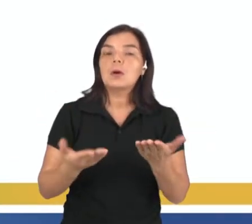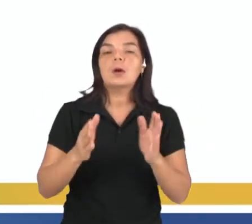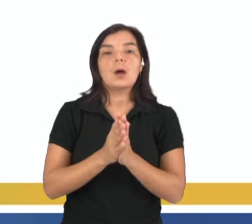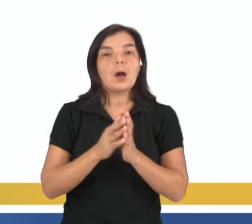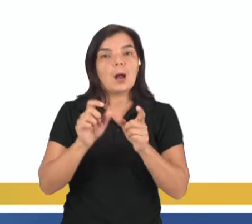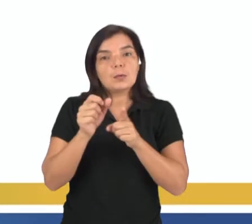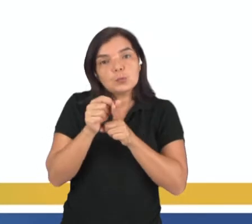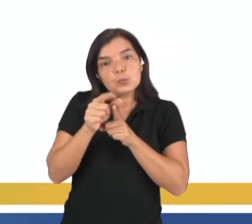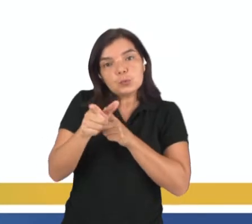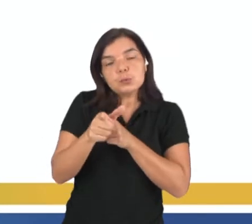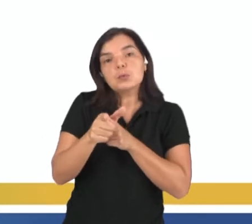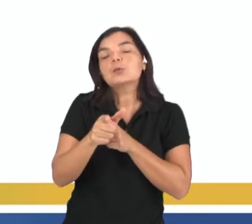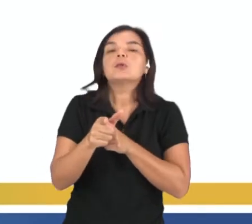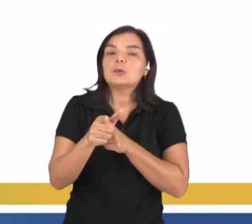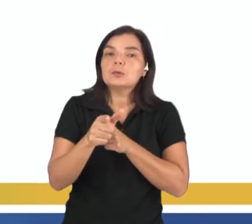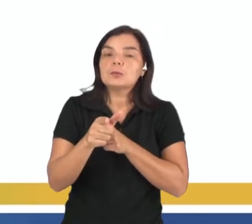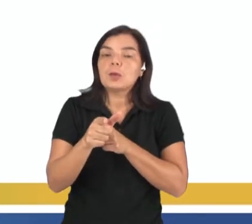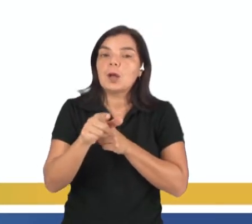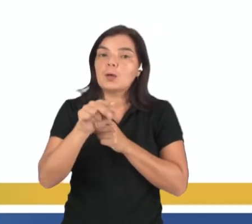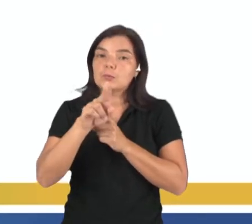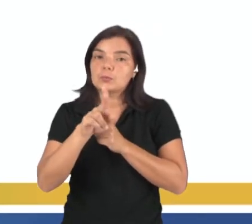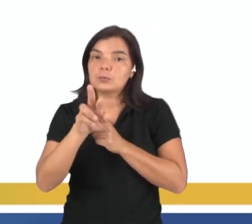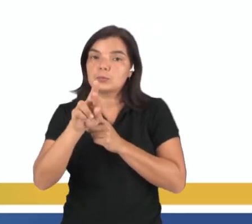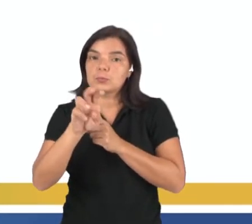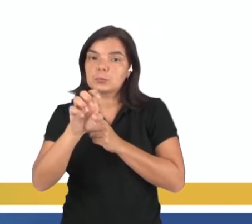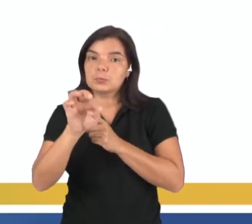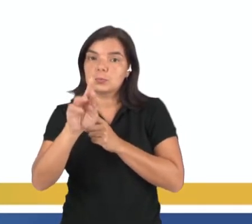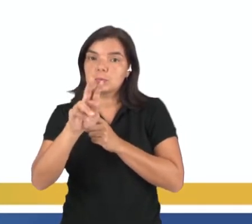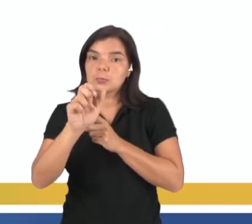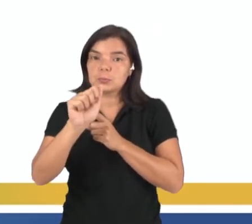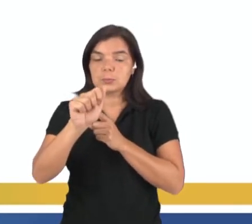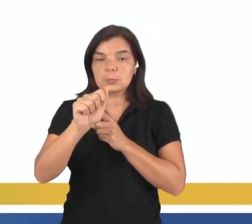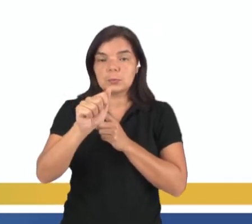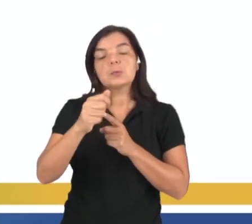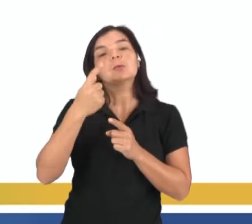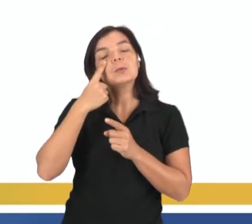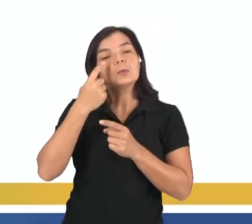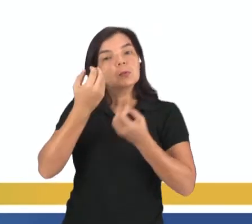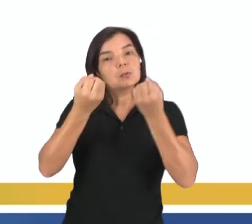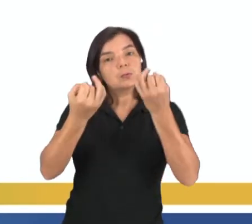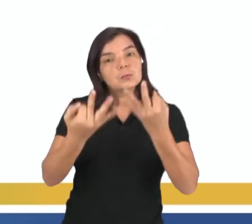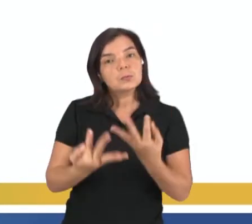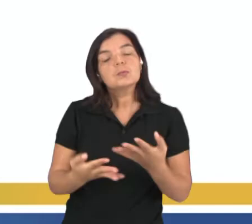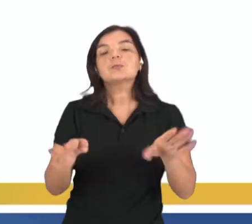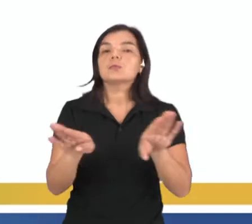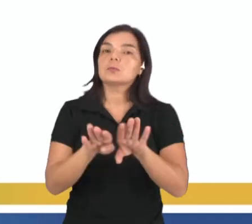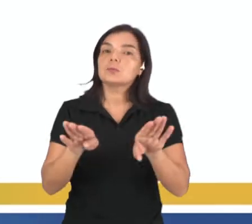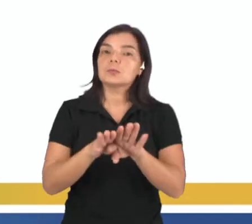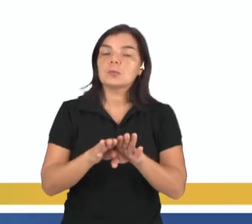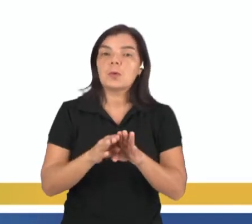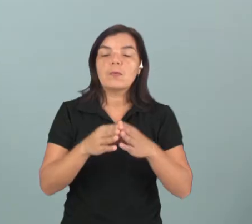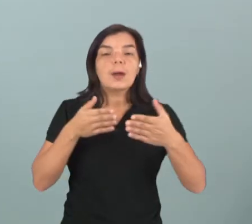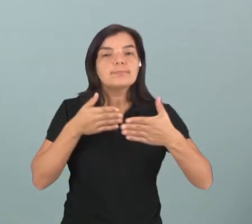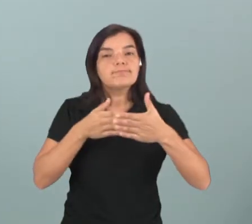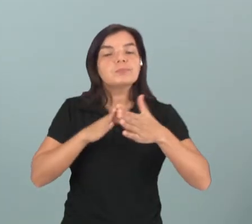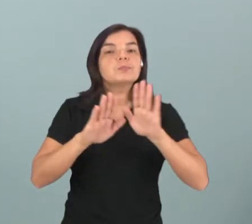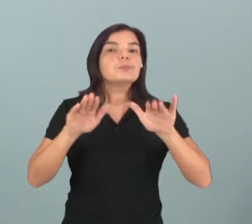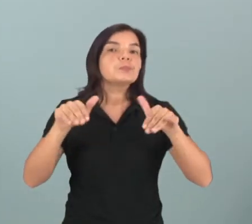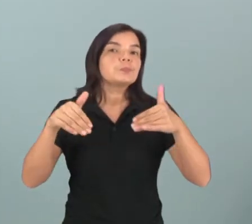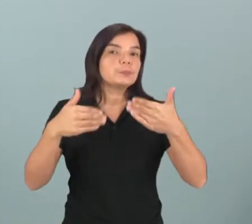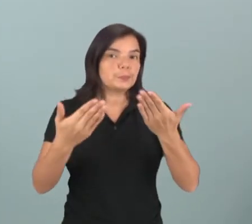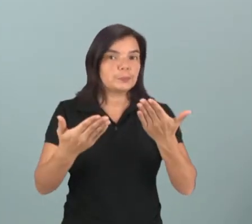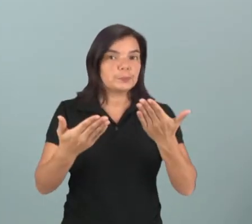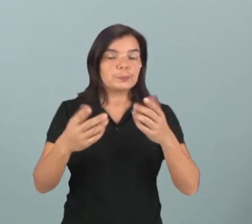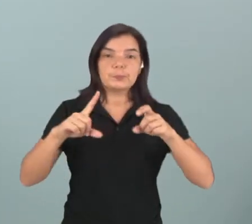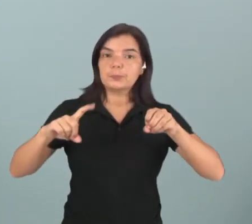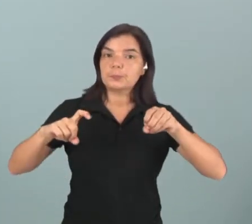sua saída através da uretra. Então, todos esses órgãos que nós vamos conversar agora, vai delimitar qual o trajeto